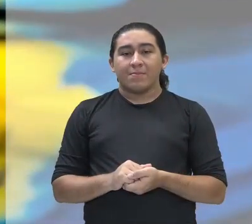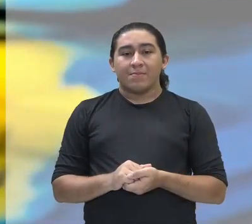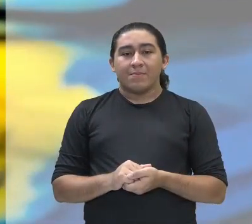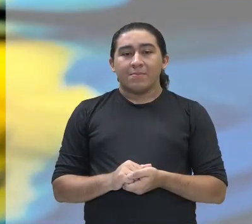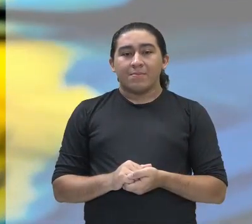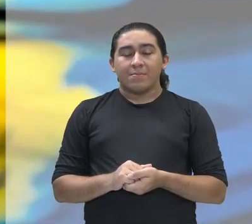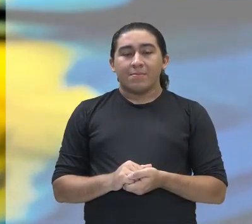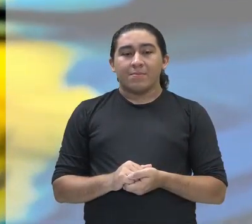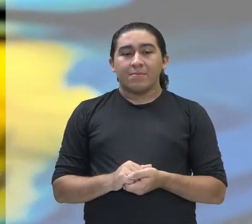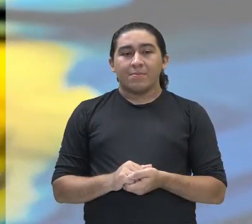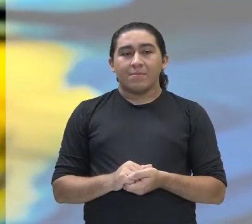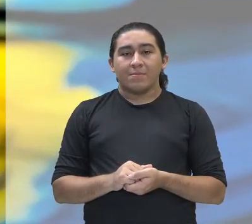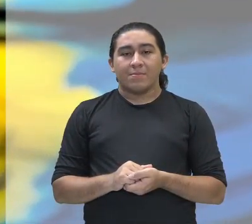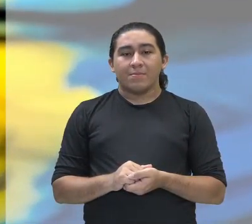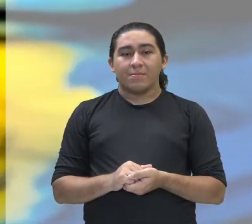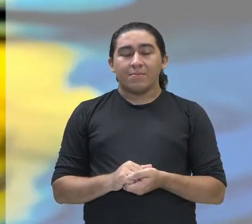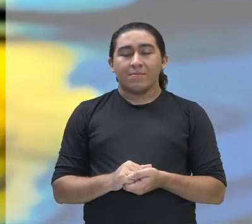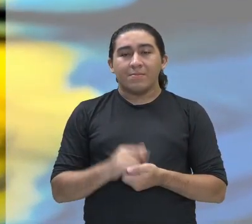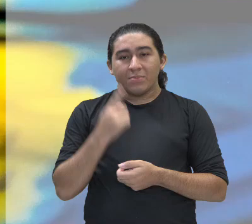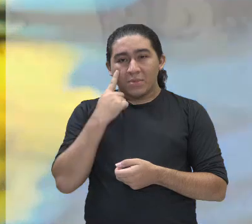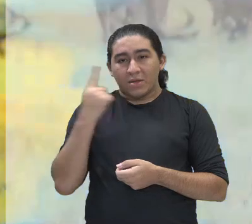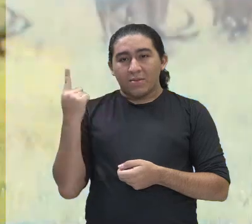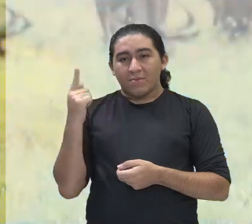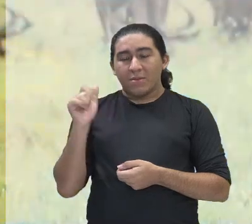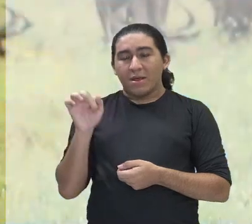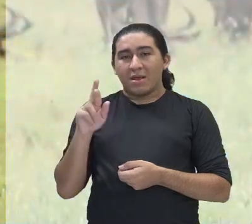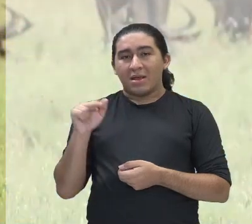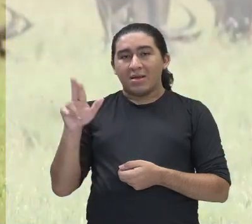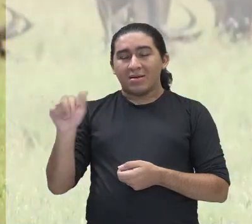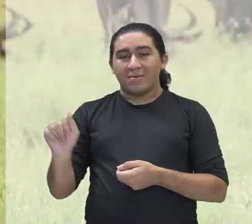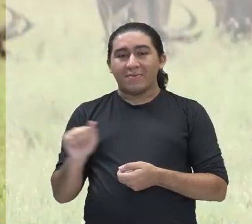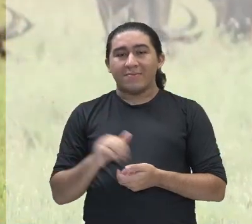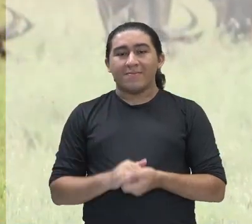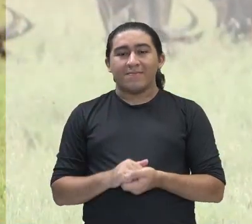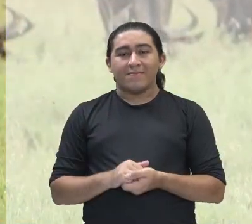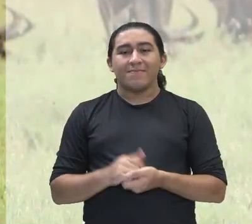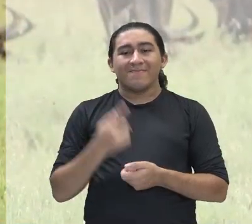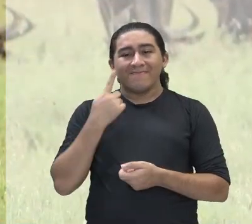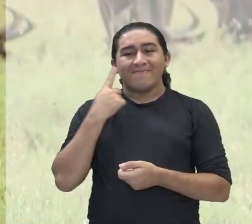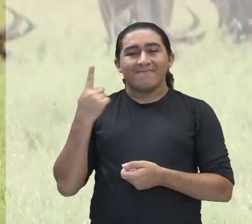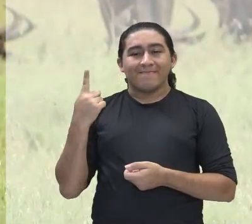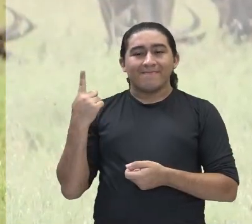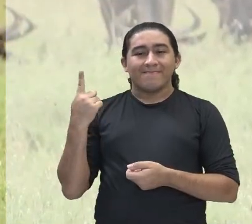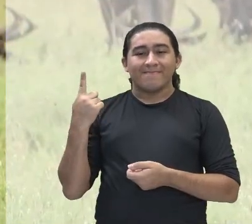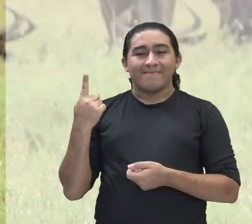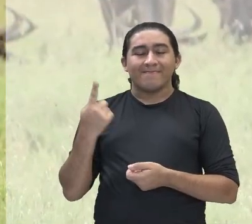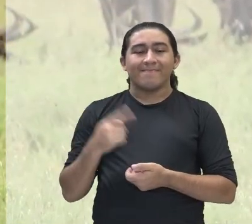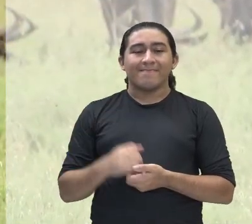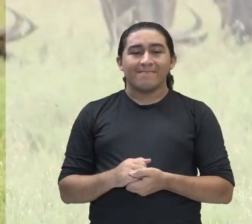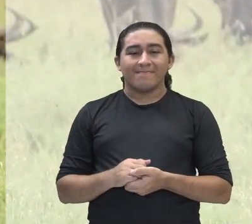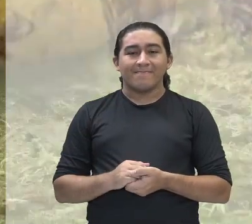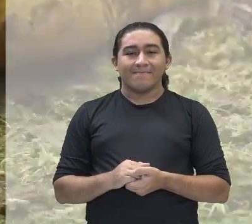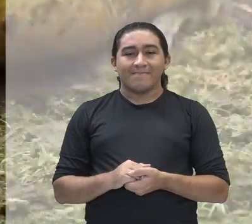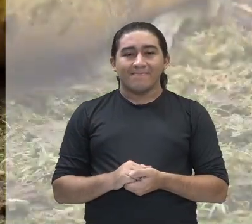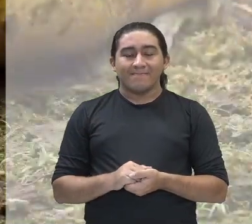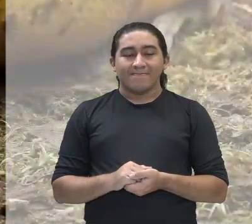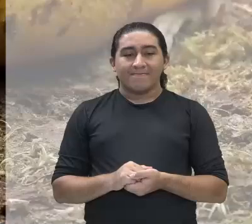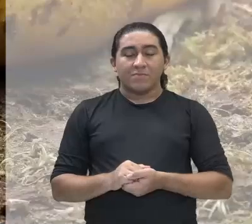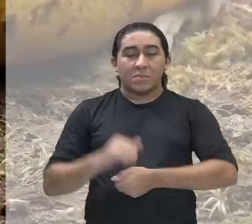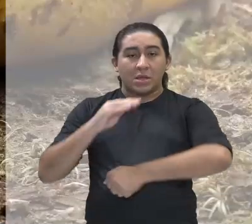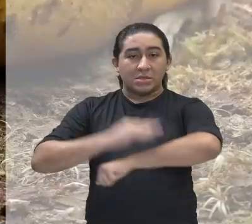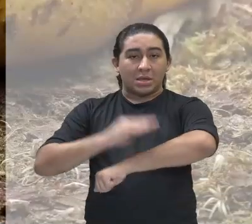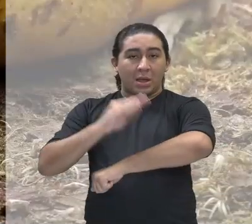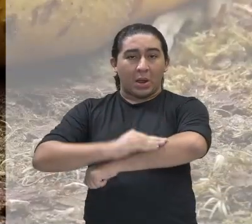Macaw, arara. Elephant, elefante.